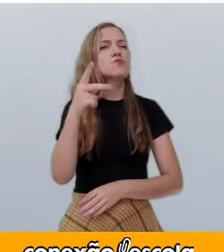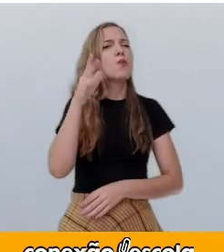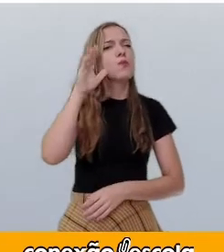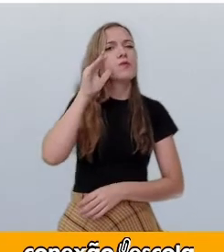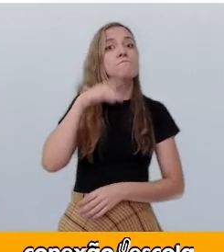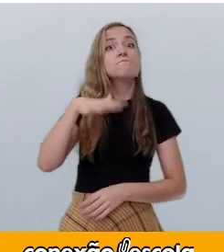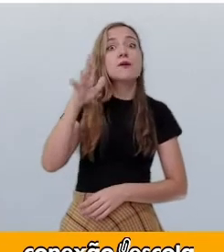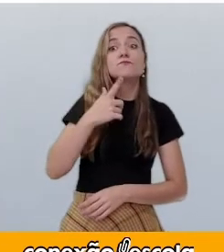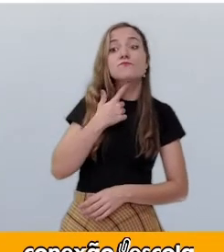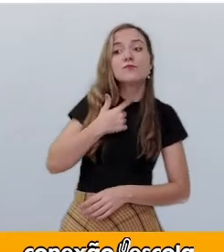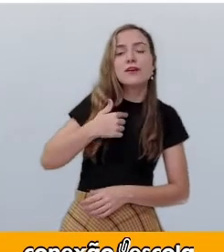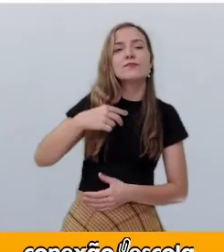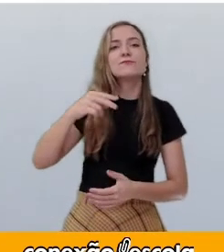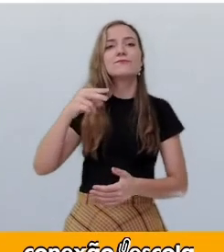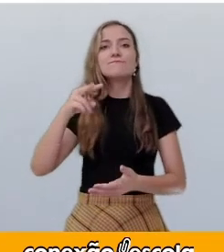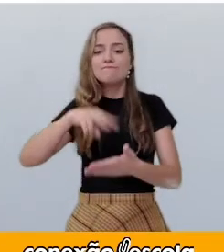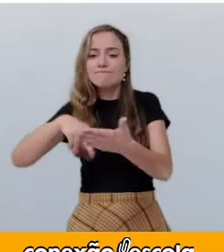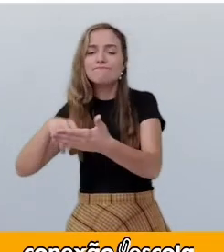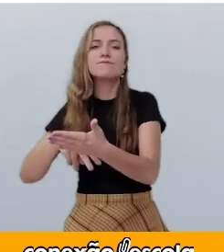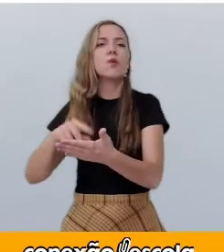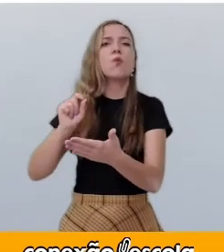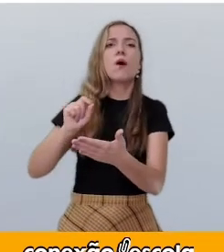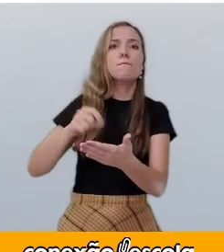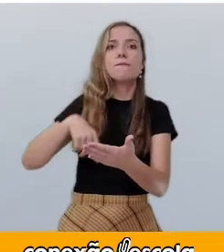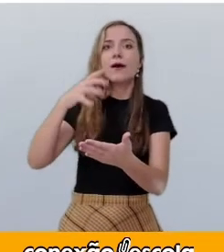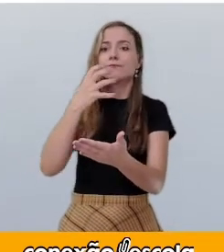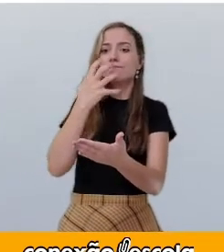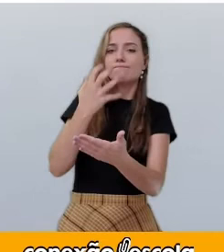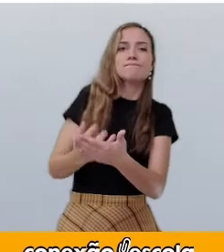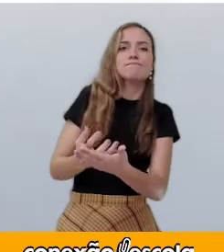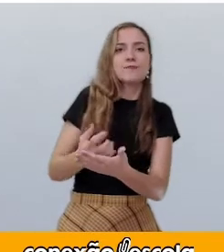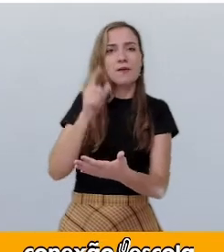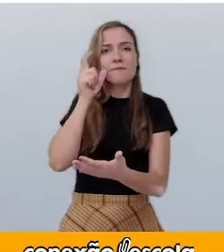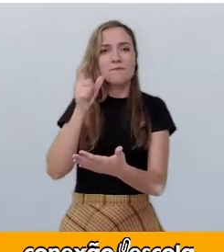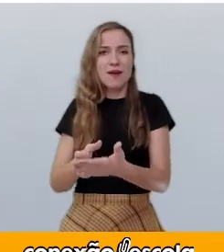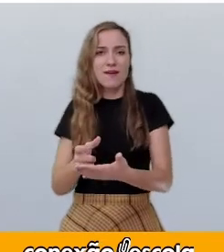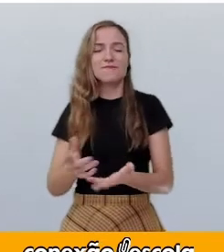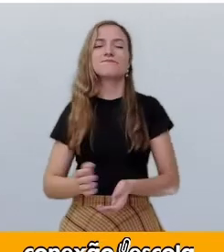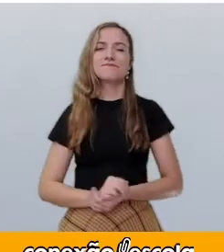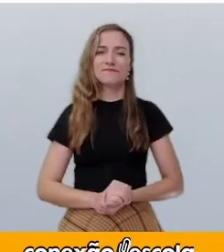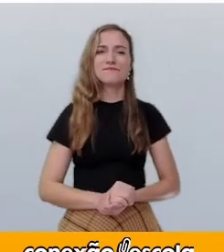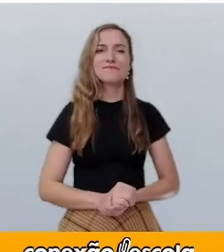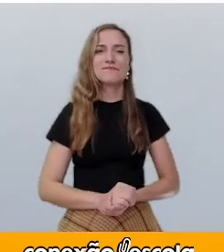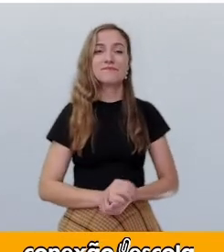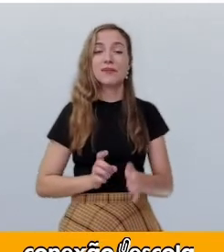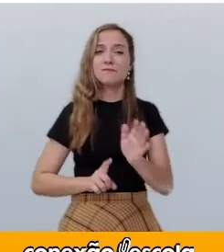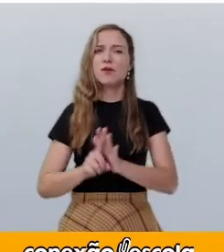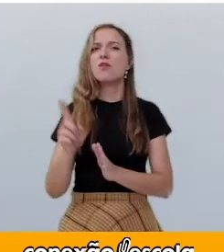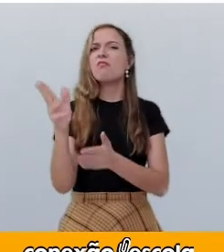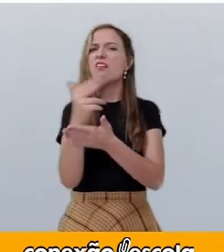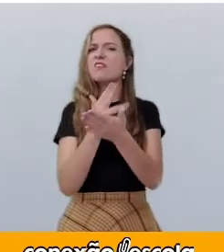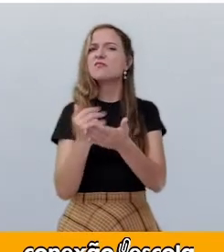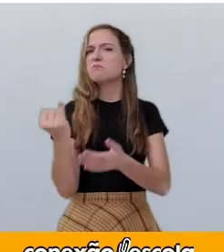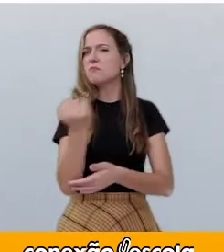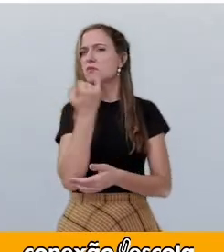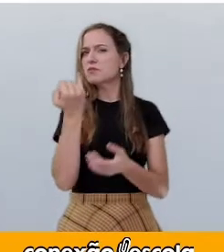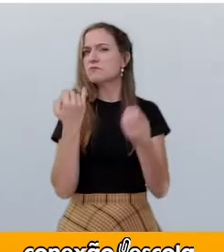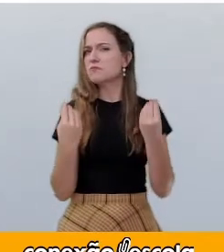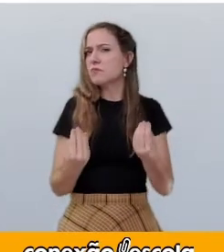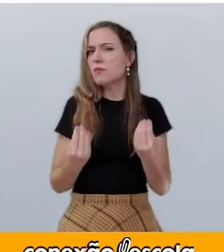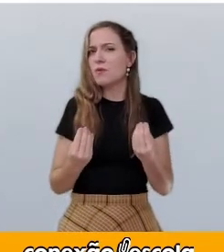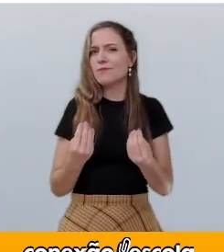Os Contos que você lembra Qual a função das imagens nos contos